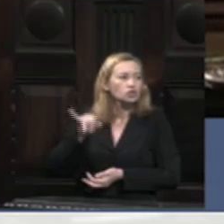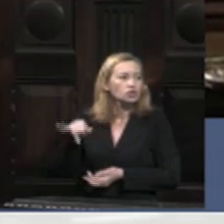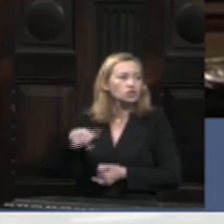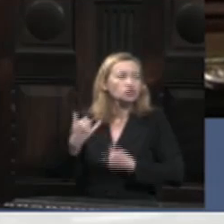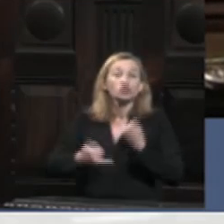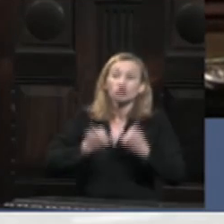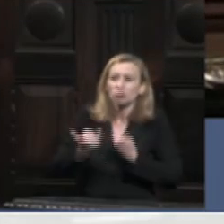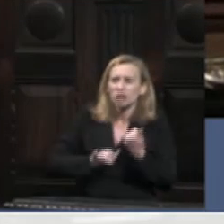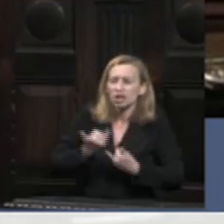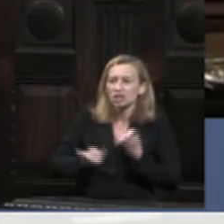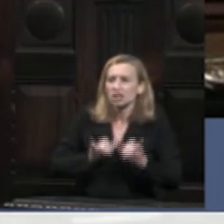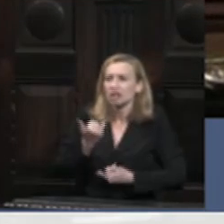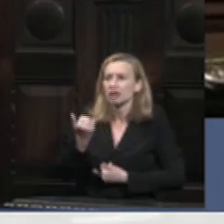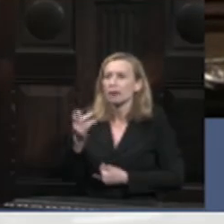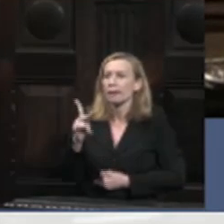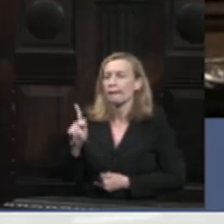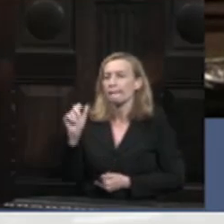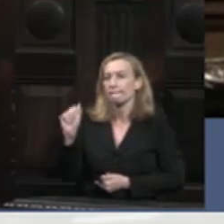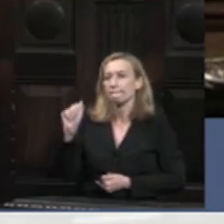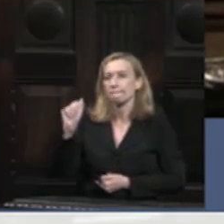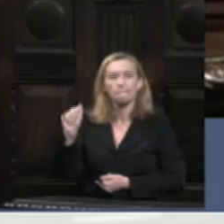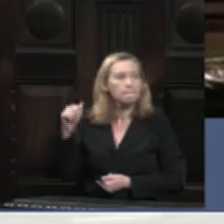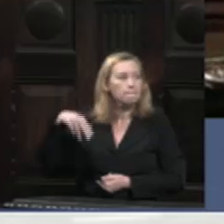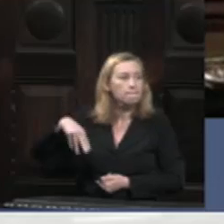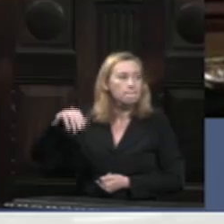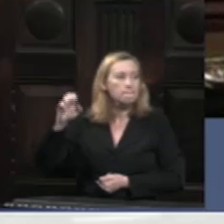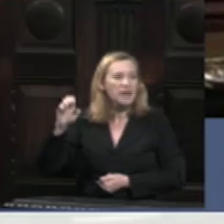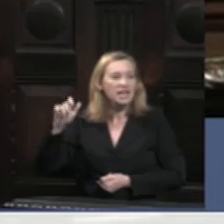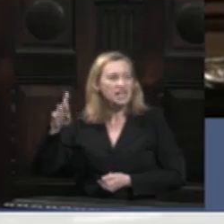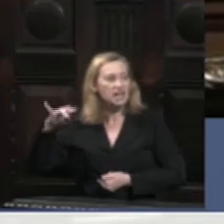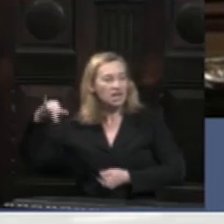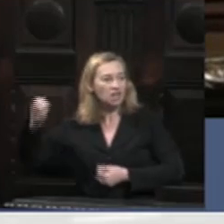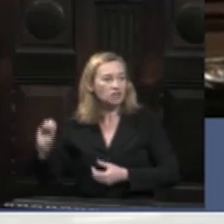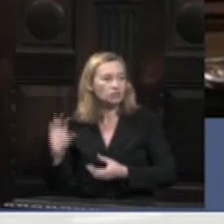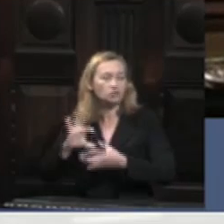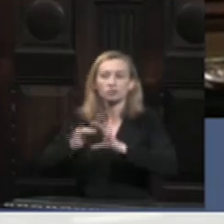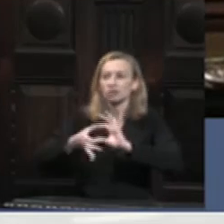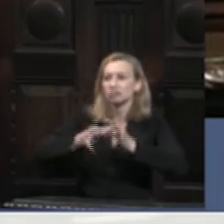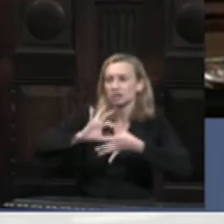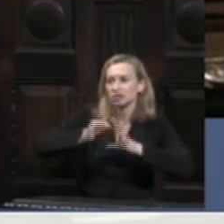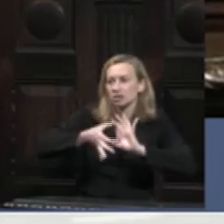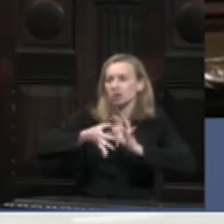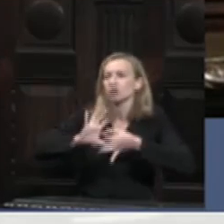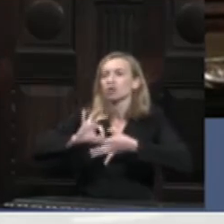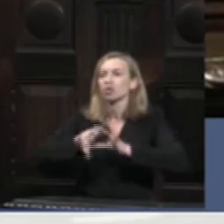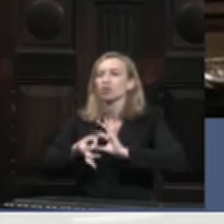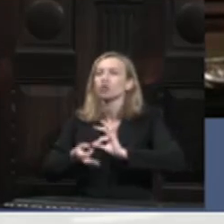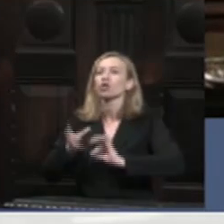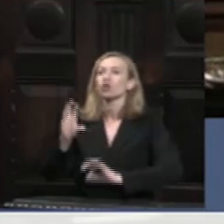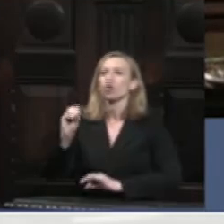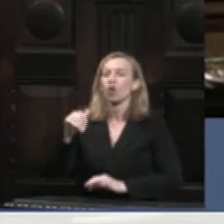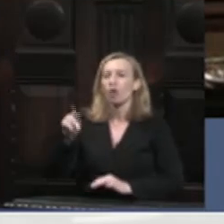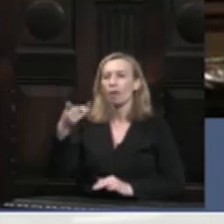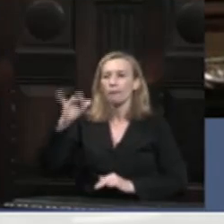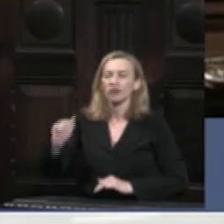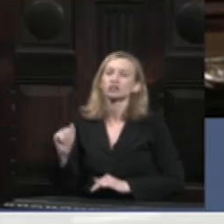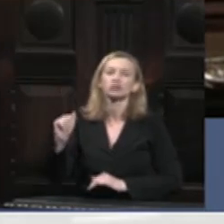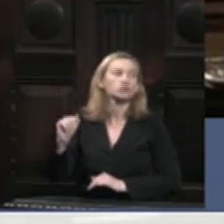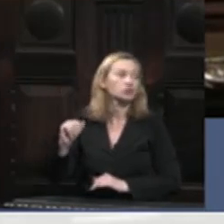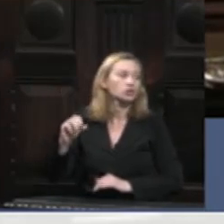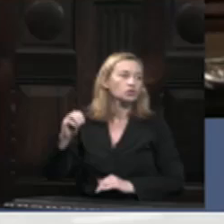boa medida. A mim não custa lembrar, ao contrário, faço questão de lembrar que nos governos do